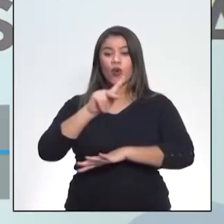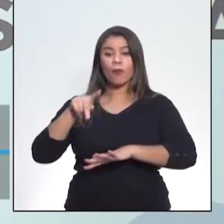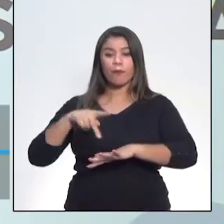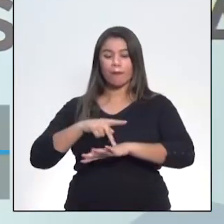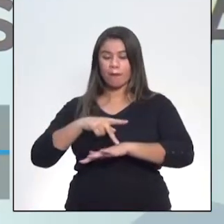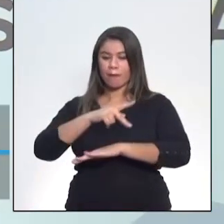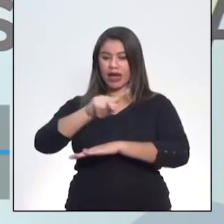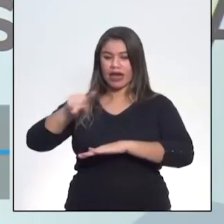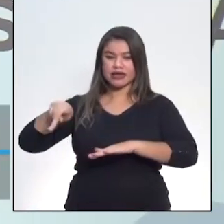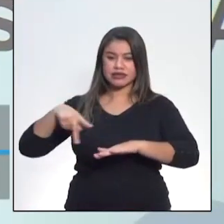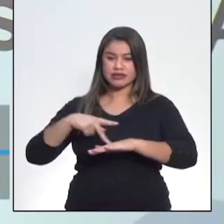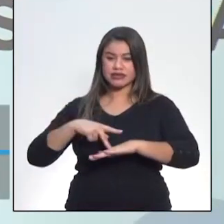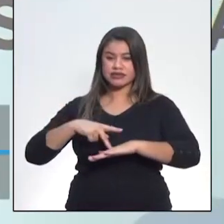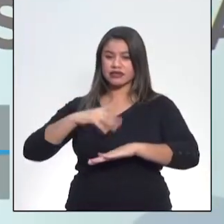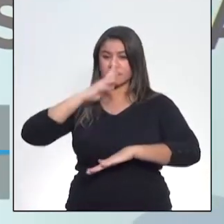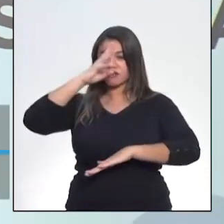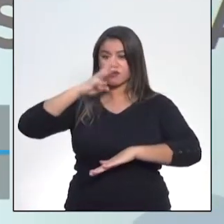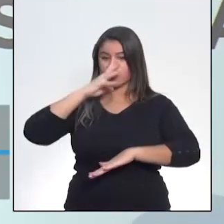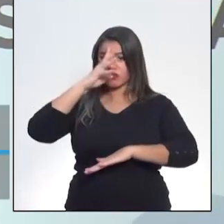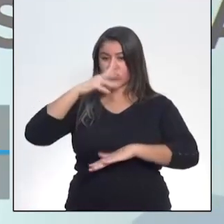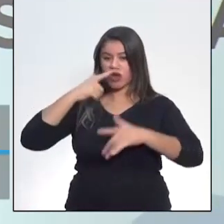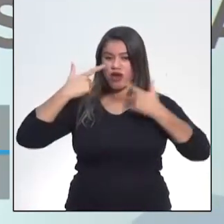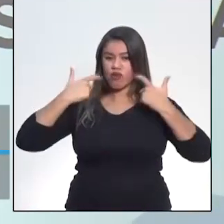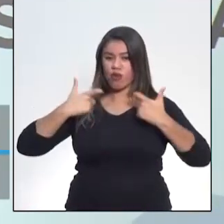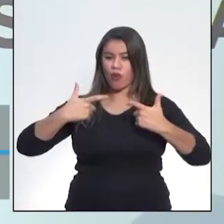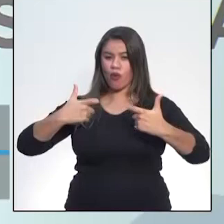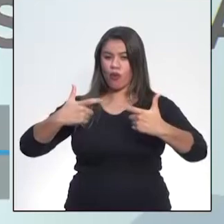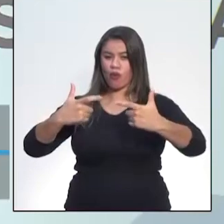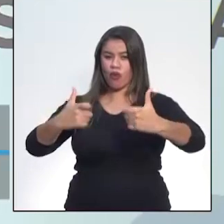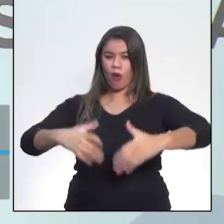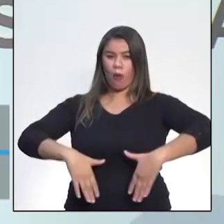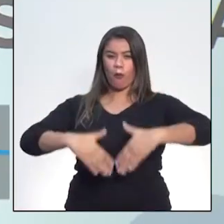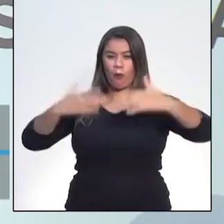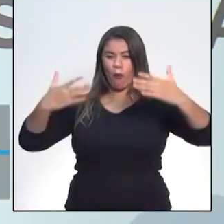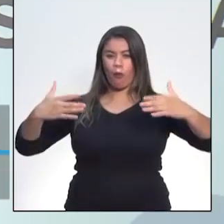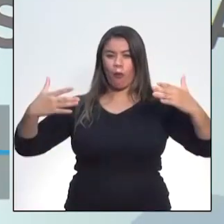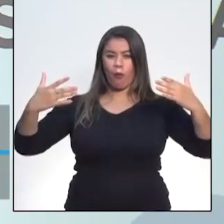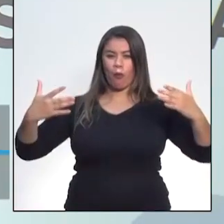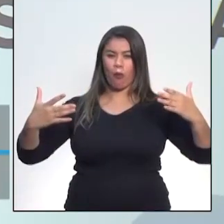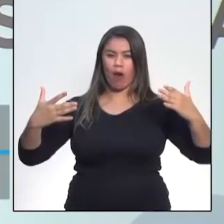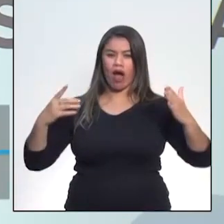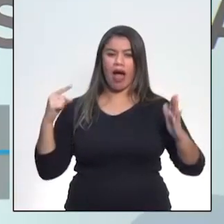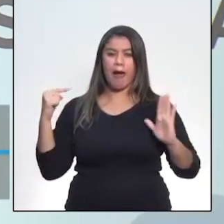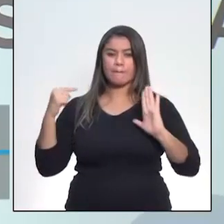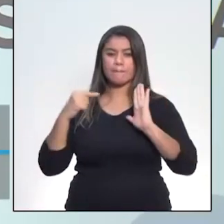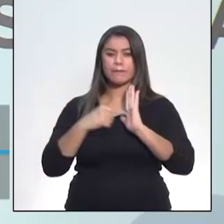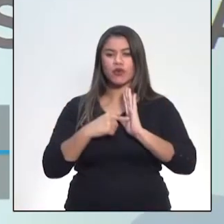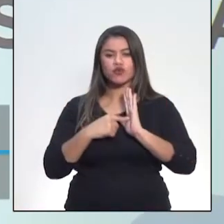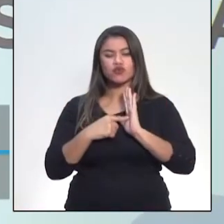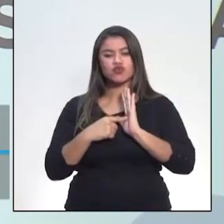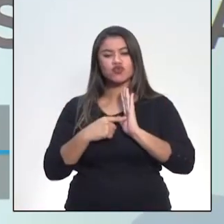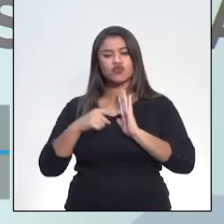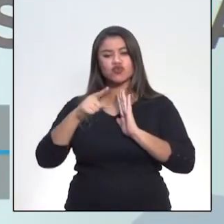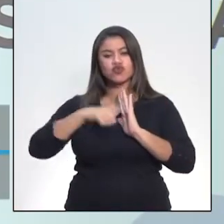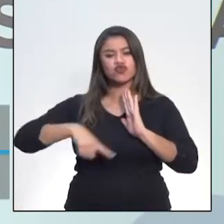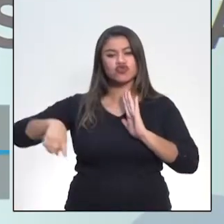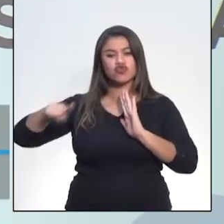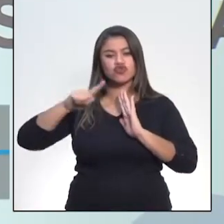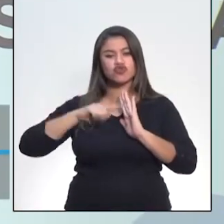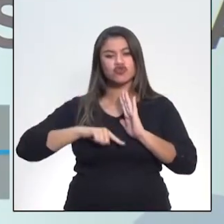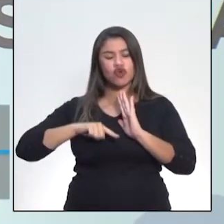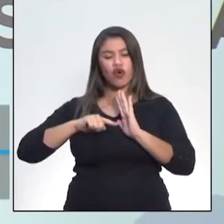envolveram num conflito armado de grande extensão, ao ponto de nós chamarmos